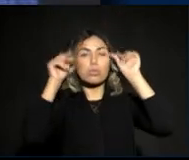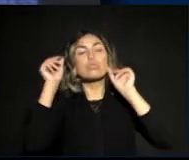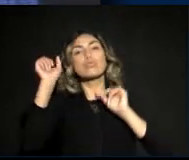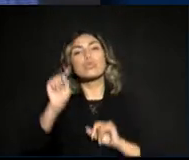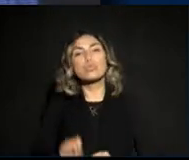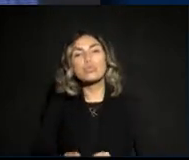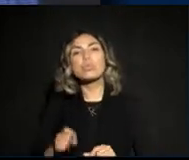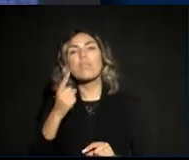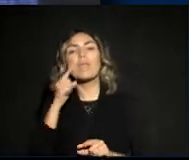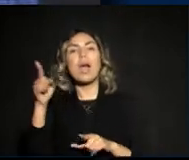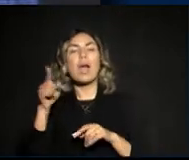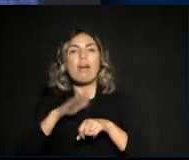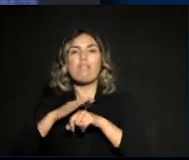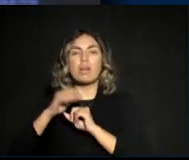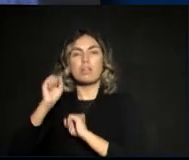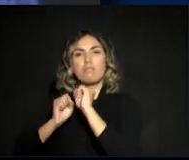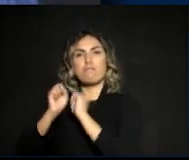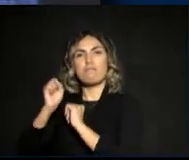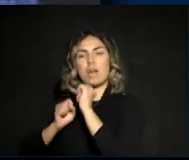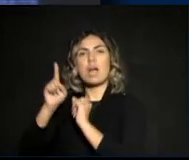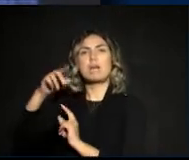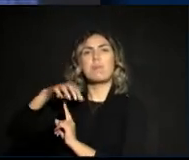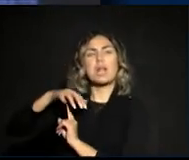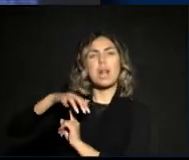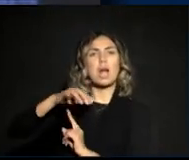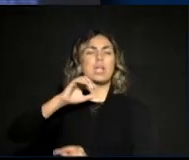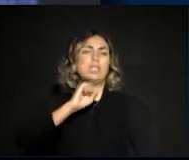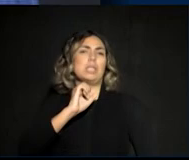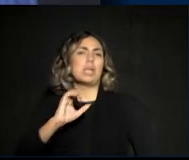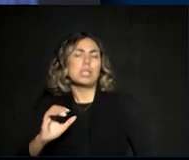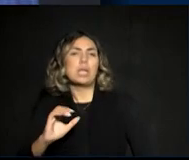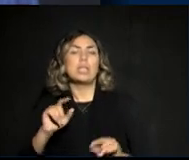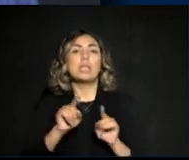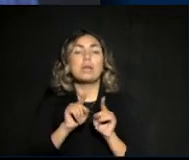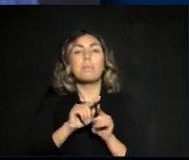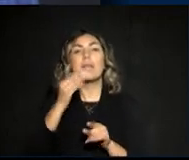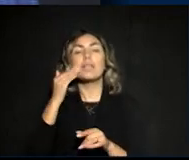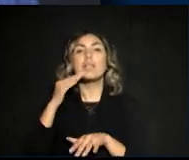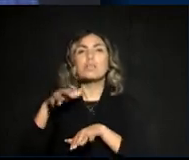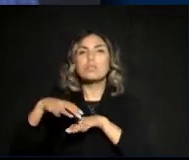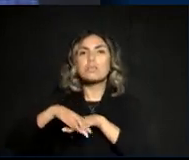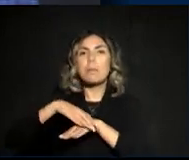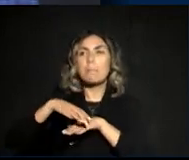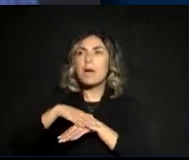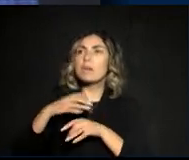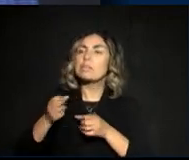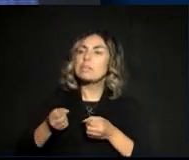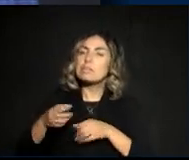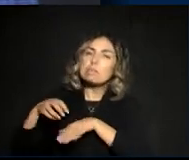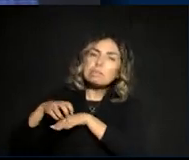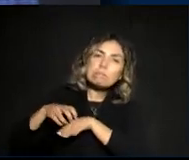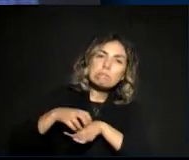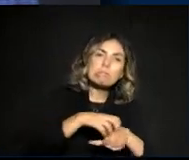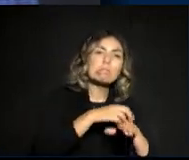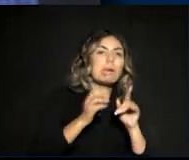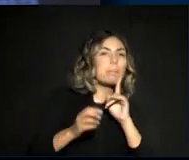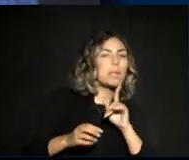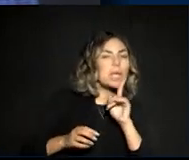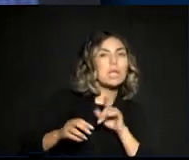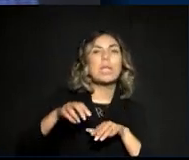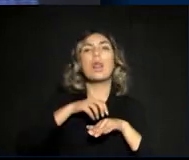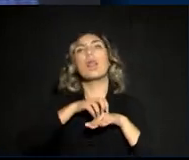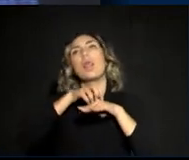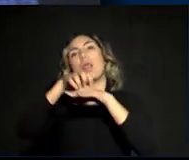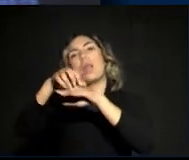o fato das processadoras de alimentos tá indo para o Paraná Santa Catarina é a indústria de calçados está se deslocando para meninas e para o Nordeste ainda